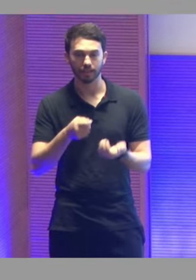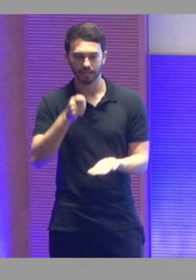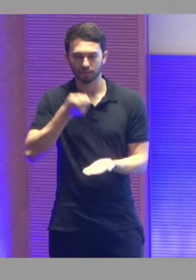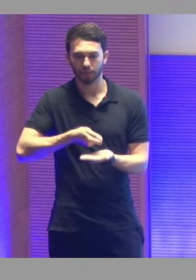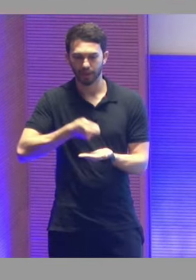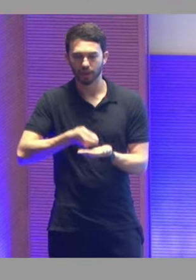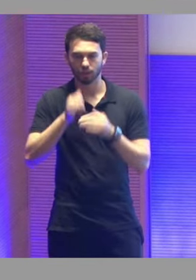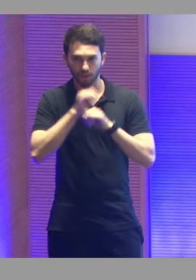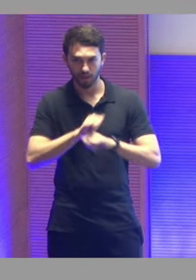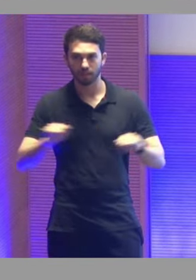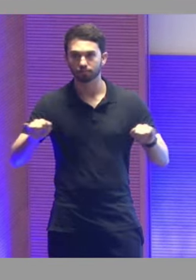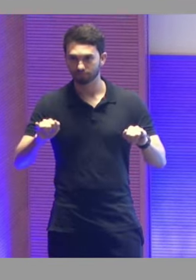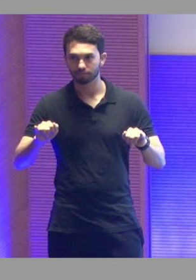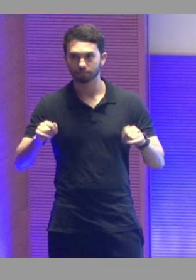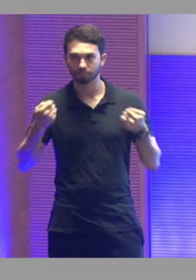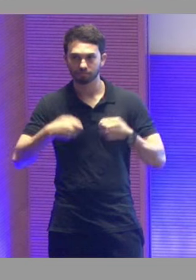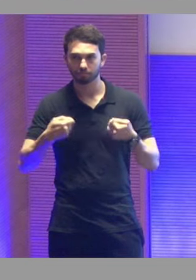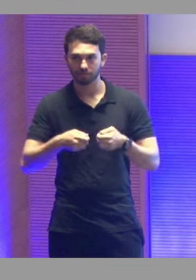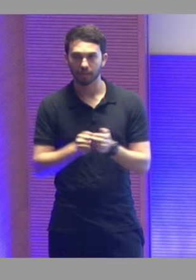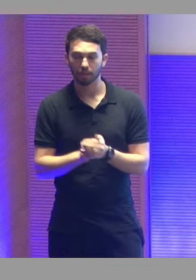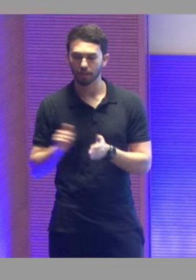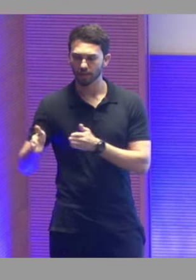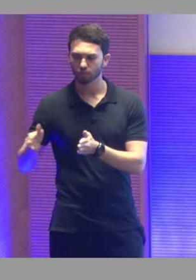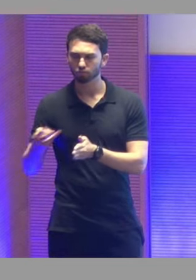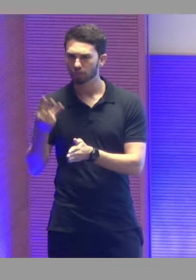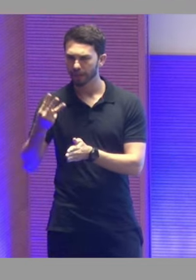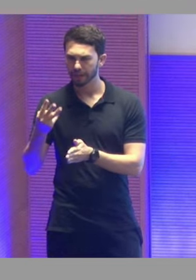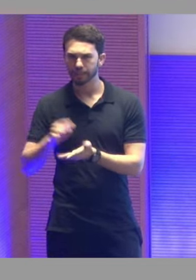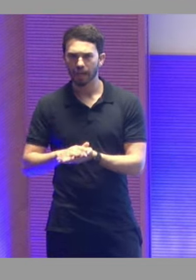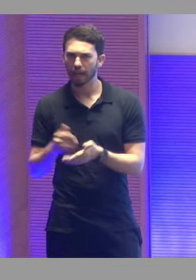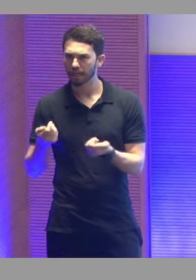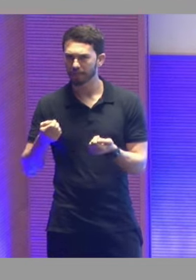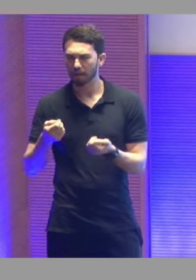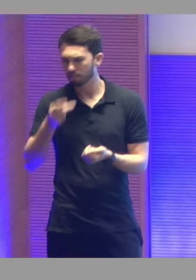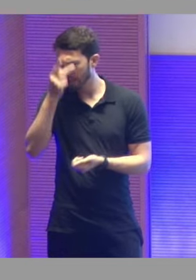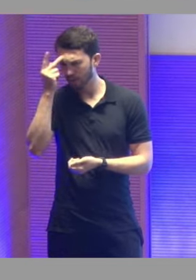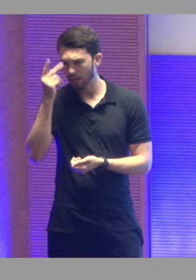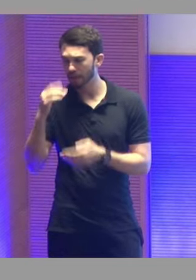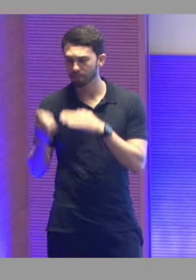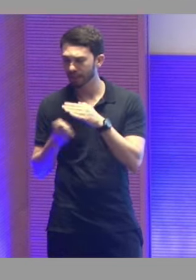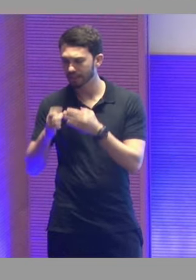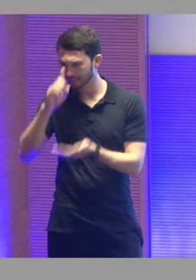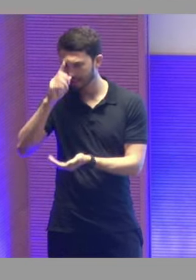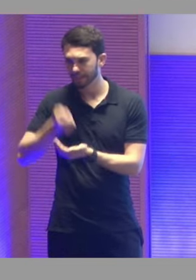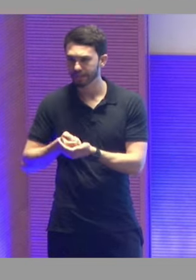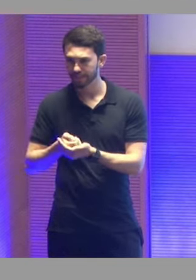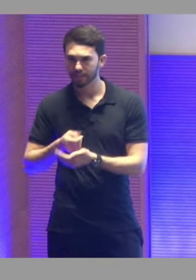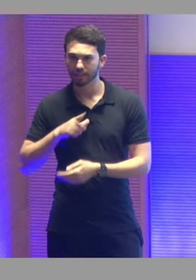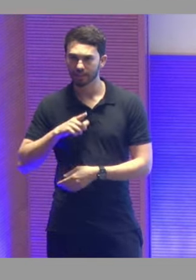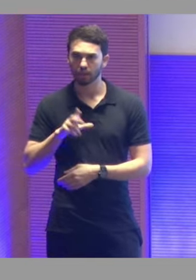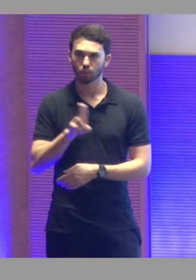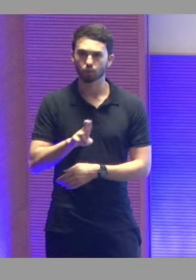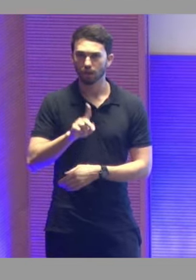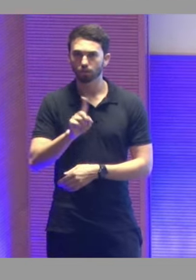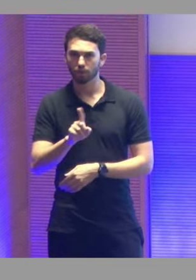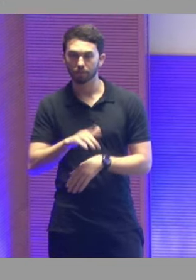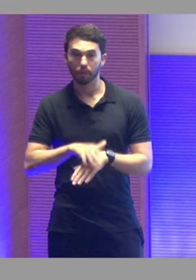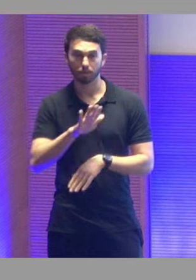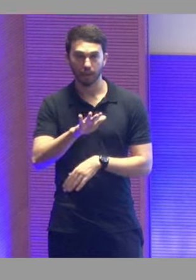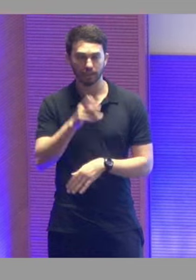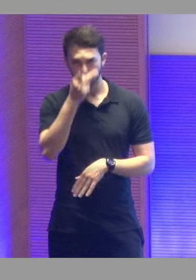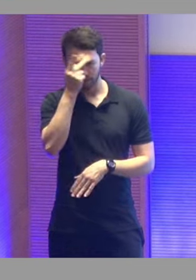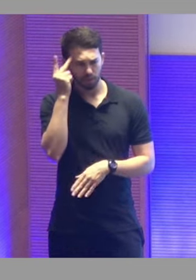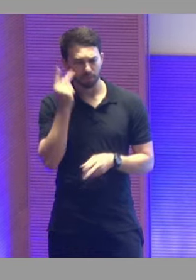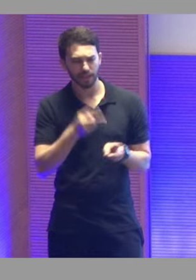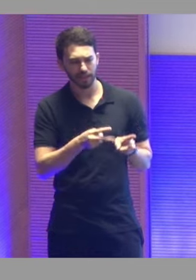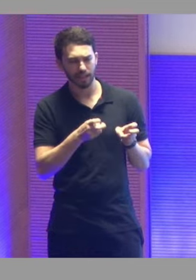esse inventário seja considerado completo enquanto que o escopo Três É de relato opcional mas a gente já vai ver que apesar de ser opcional a gente observa oberve um